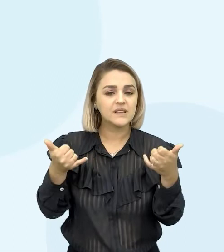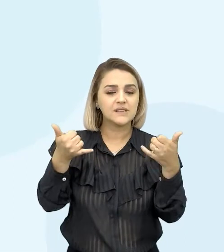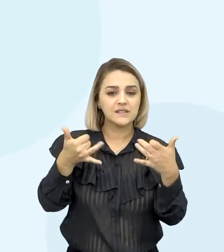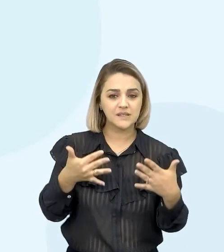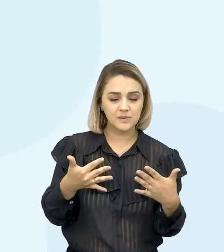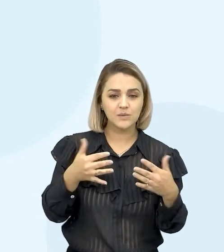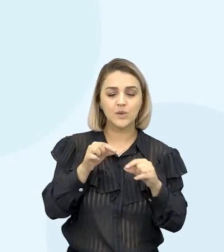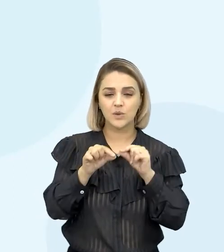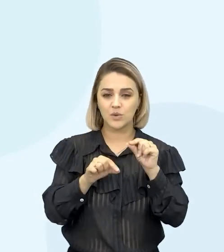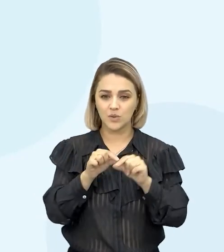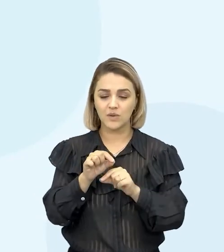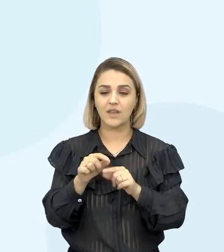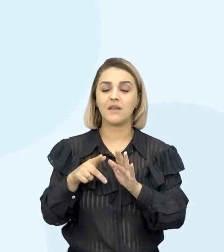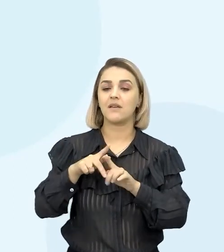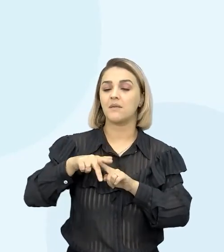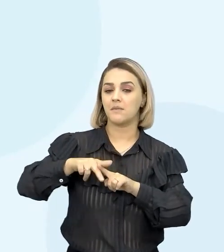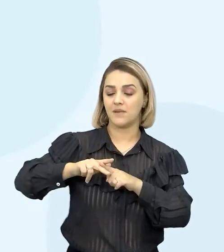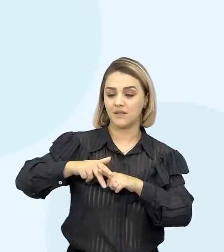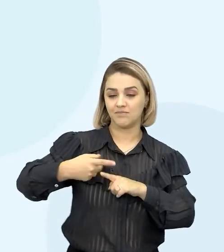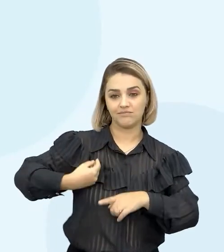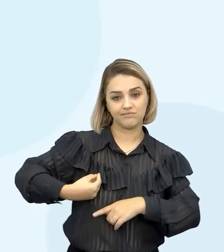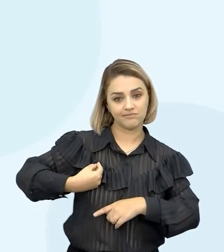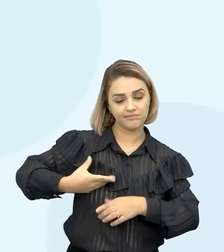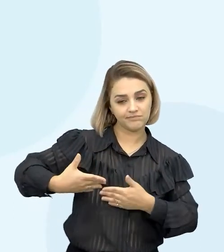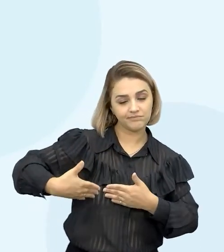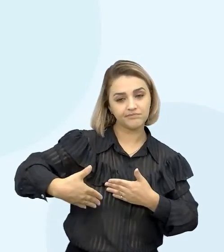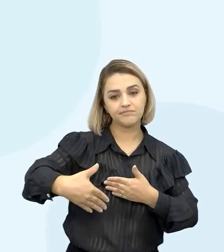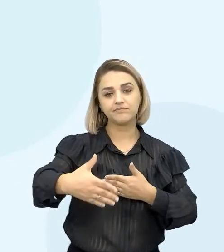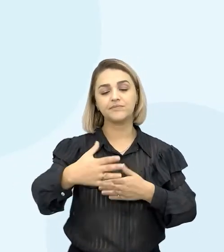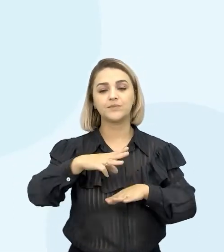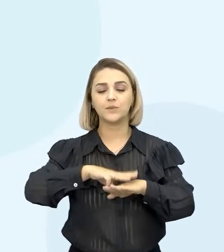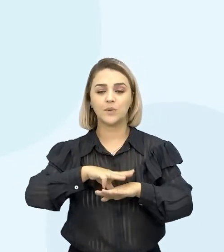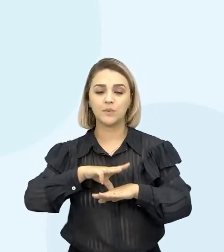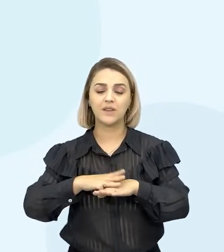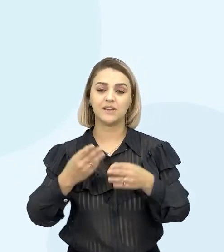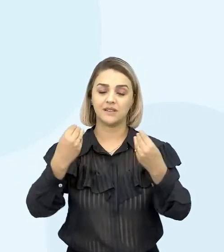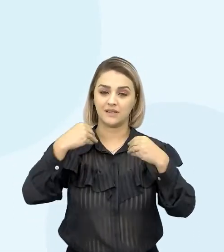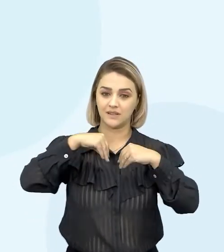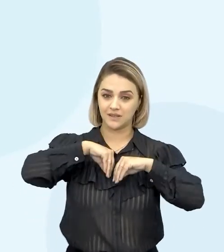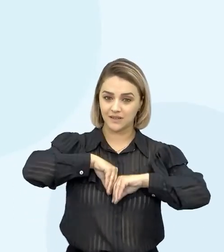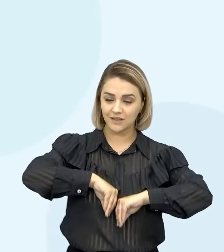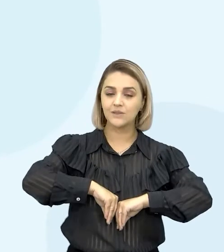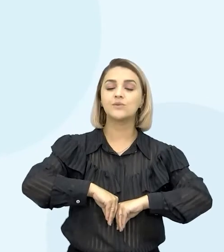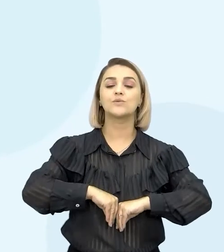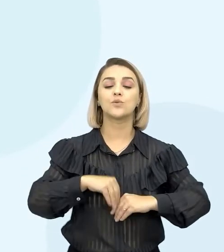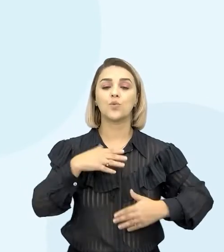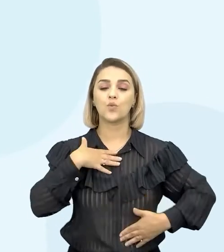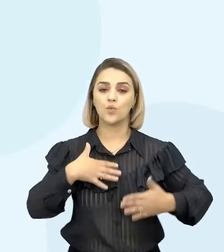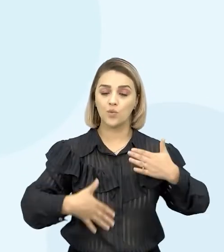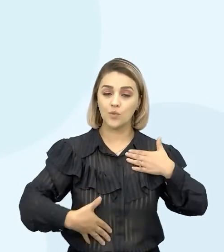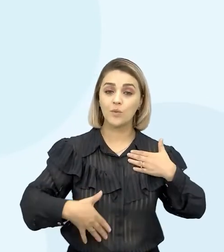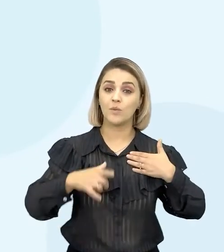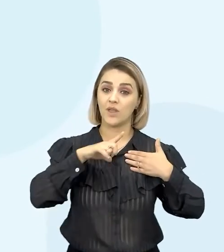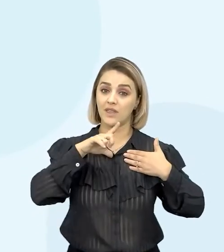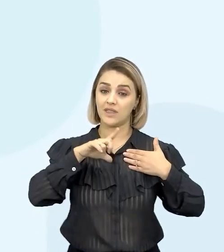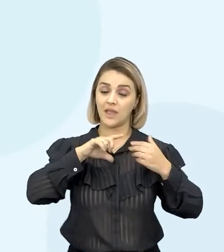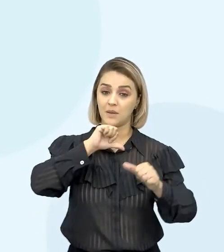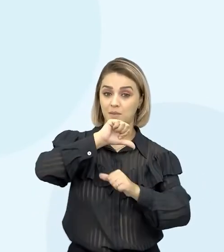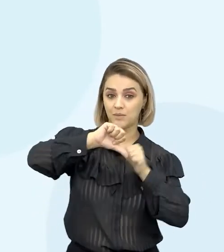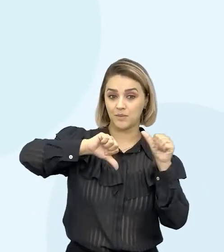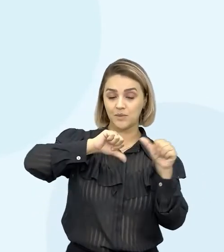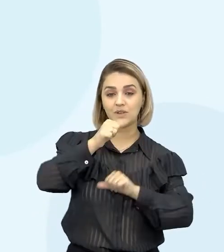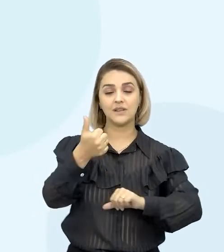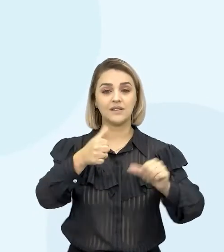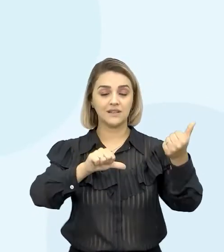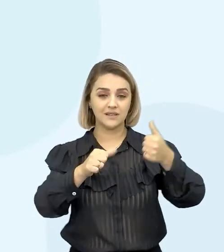né, a manutenção da vida. Todo momento em nosso corpo ocorrem reações químicas, as quais